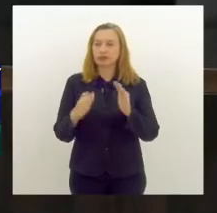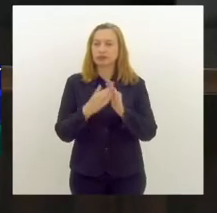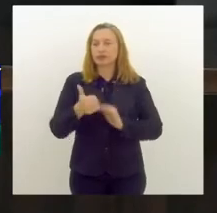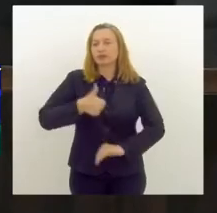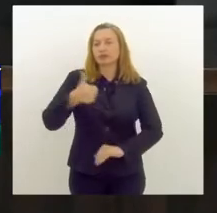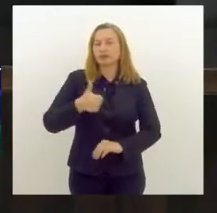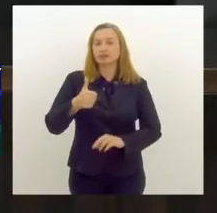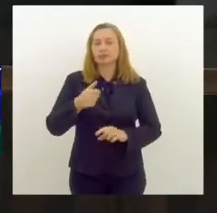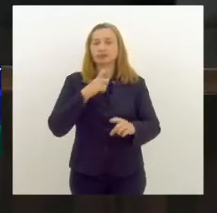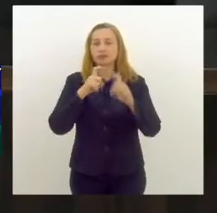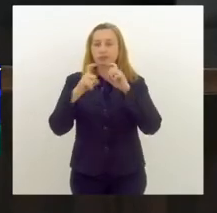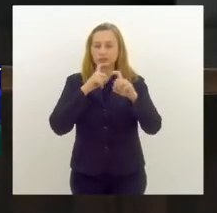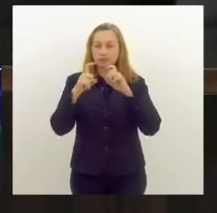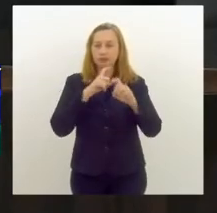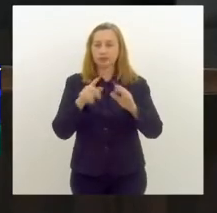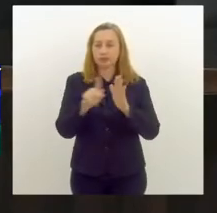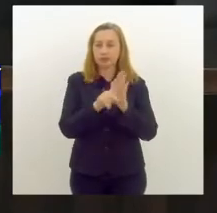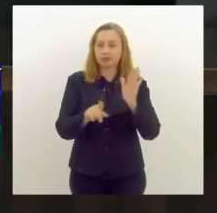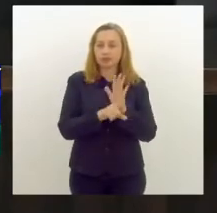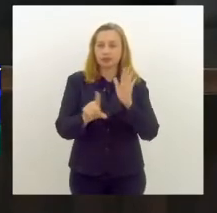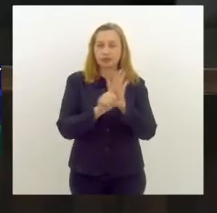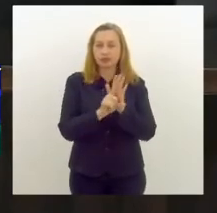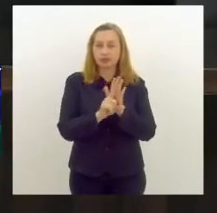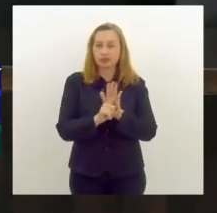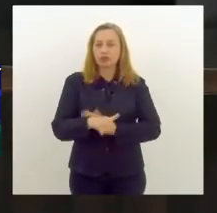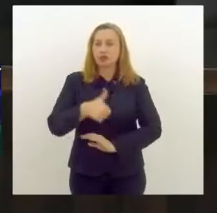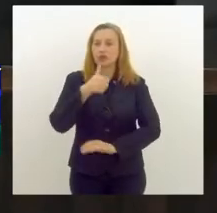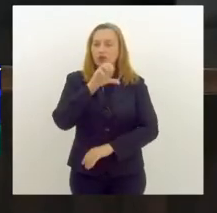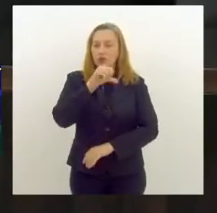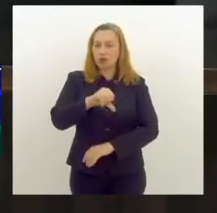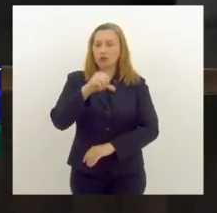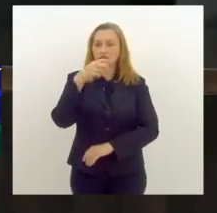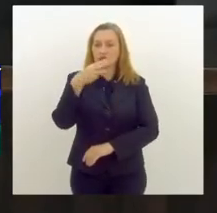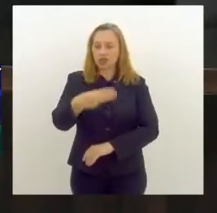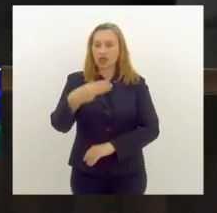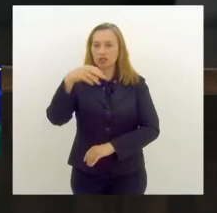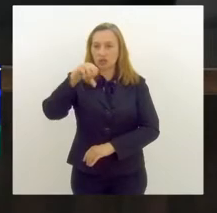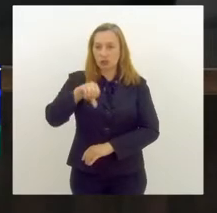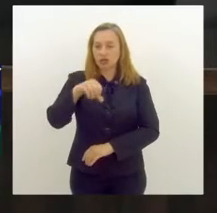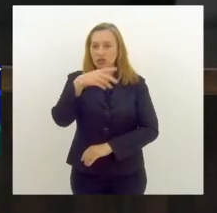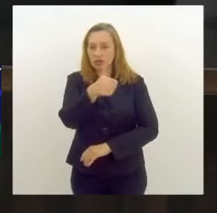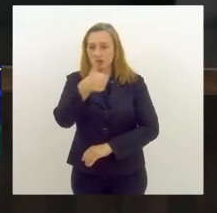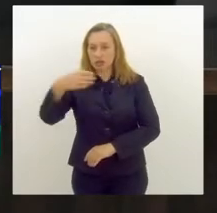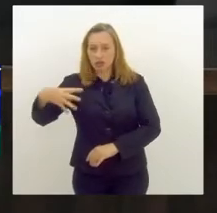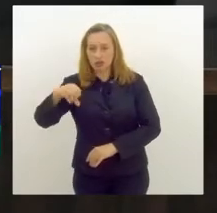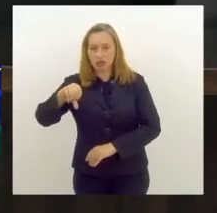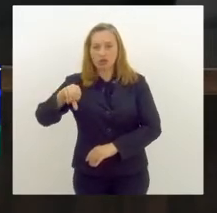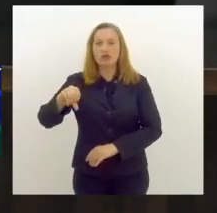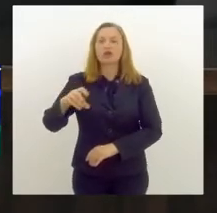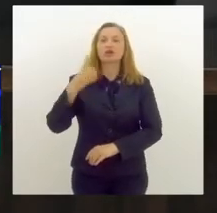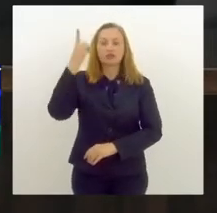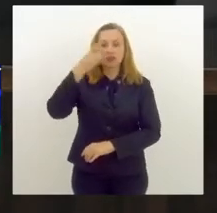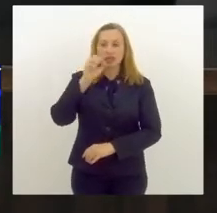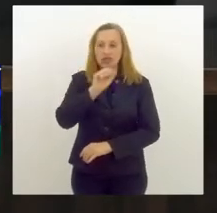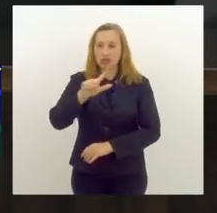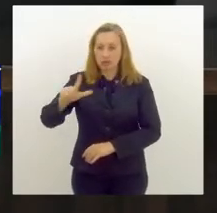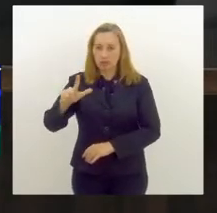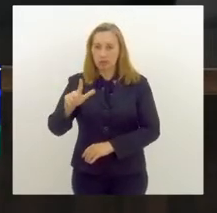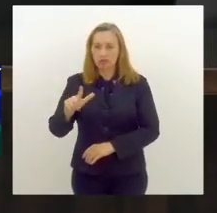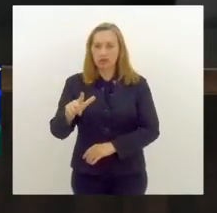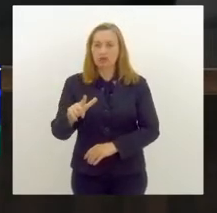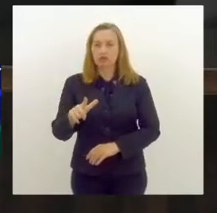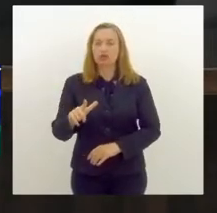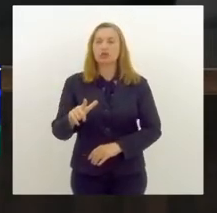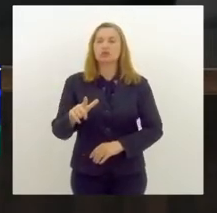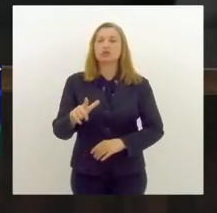primeira discussão, projeto de lei número 934, de 19, de autoria do deputado Daniel Librelon, dos